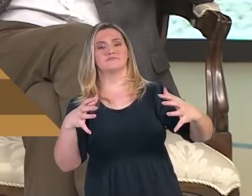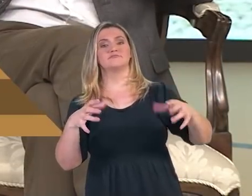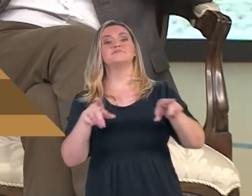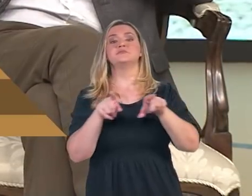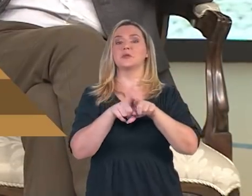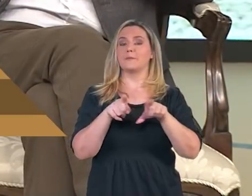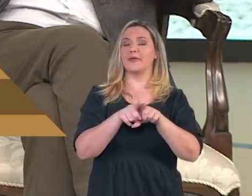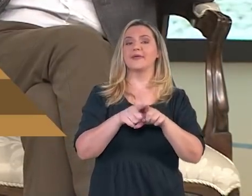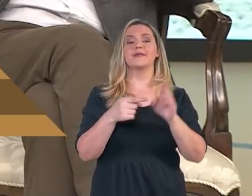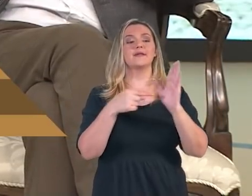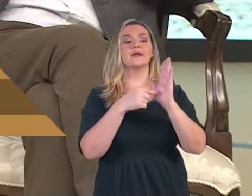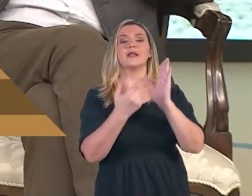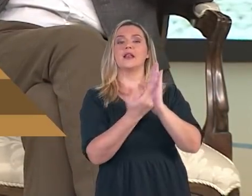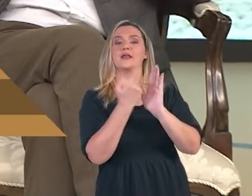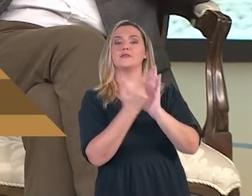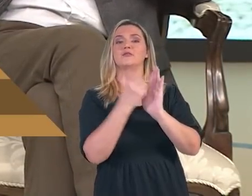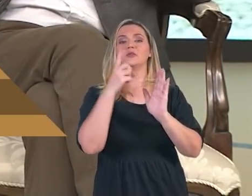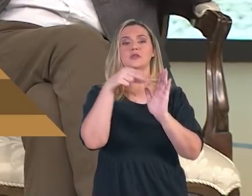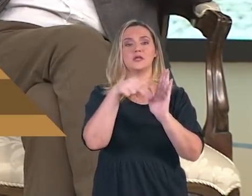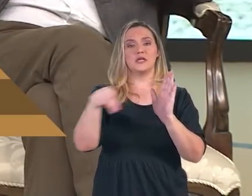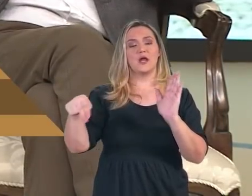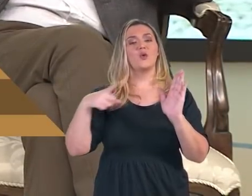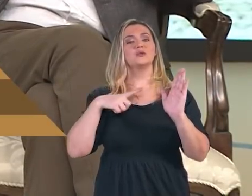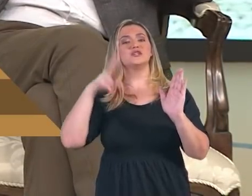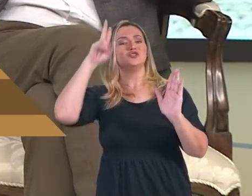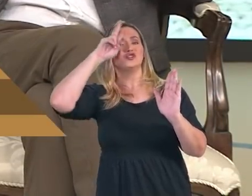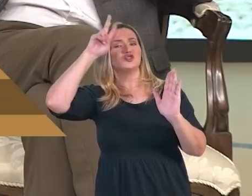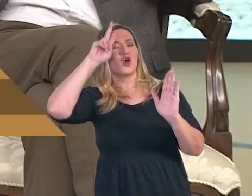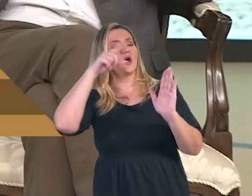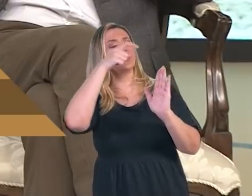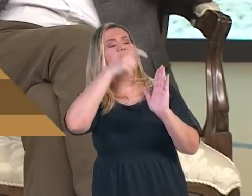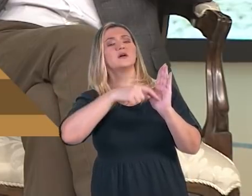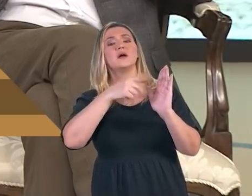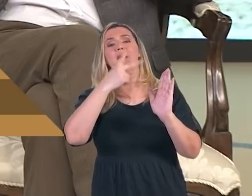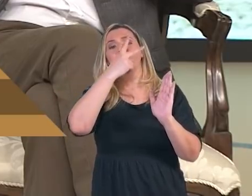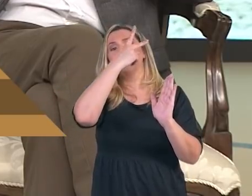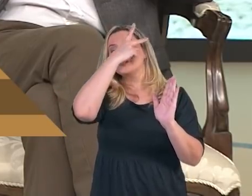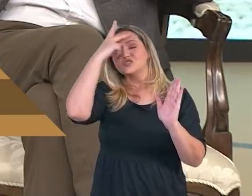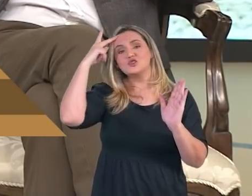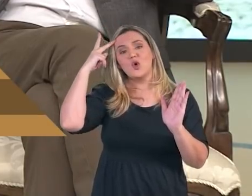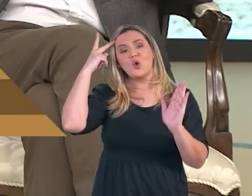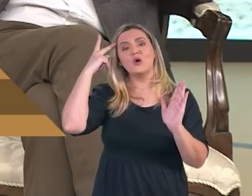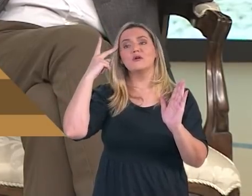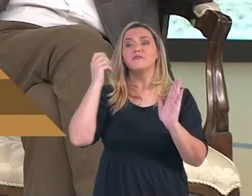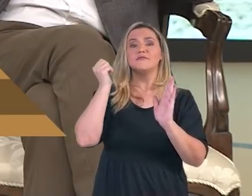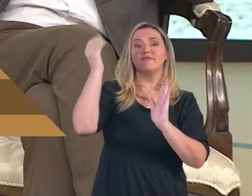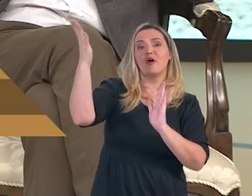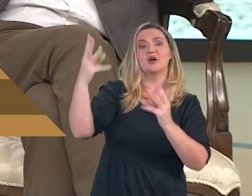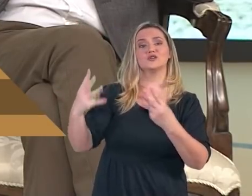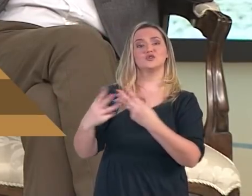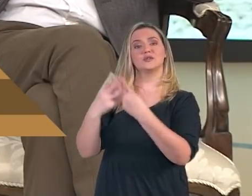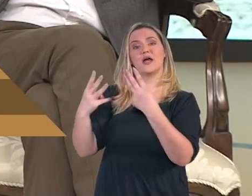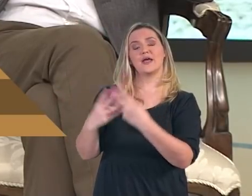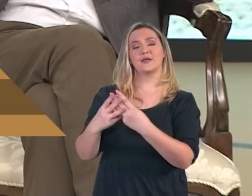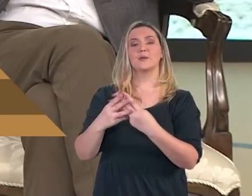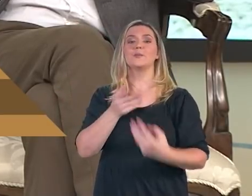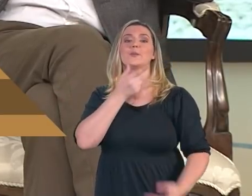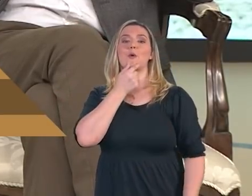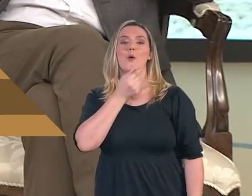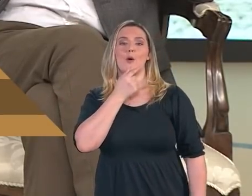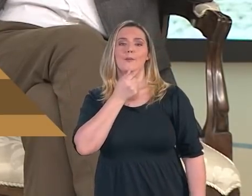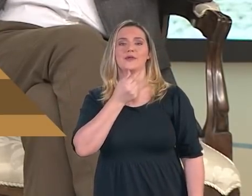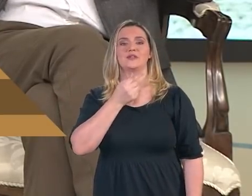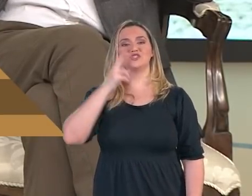atos heróicos, de atos nobres a favor de seu povo, pessoas que não eram da etnia judaica, como, por exemplo, Aspenaz, o chefe